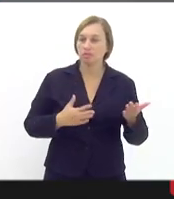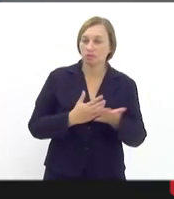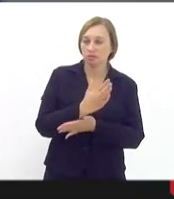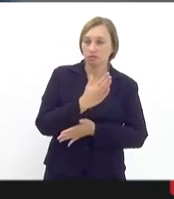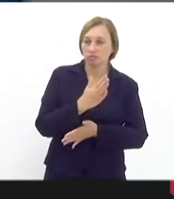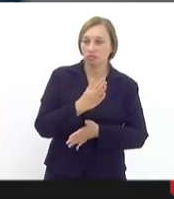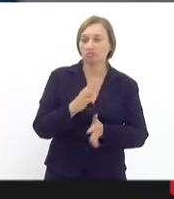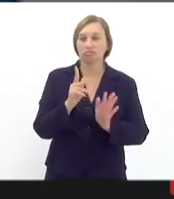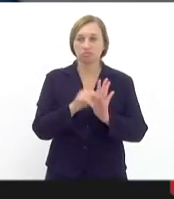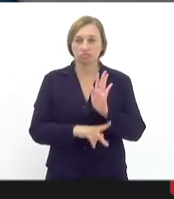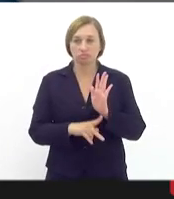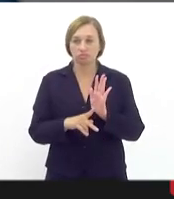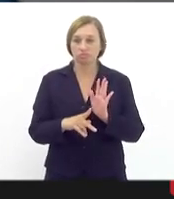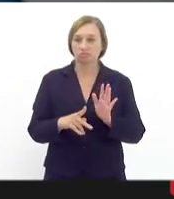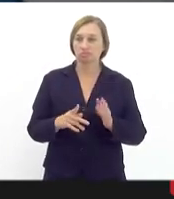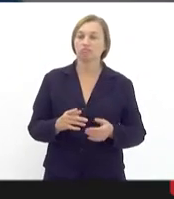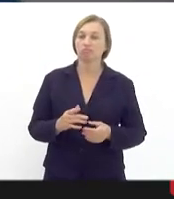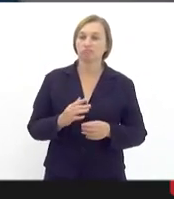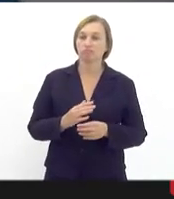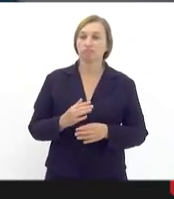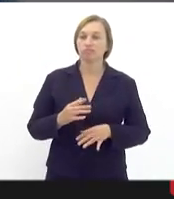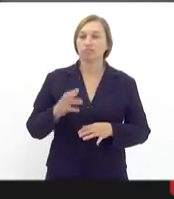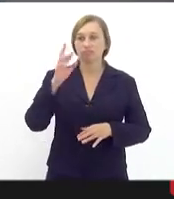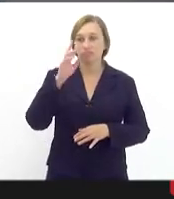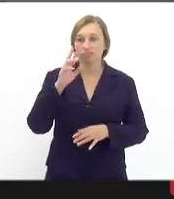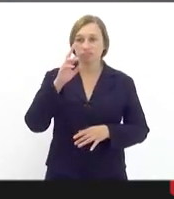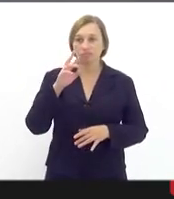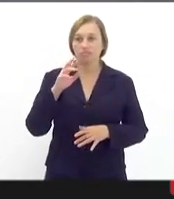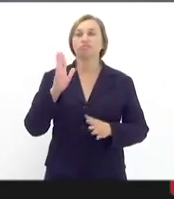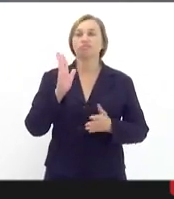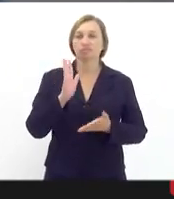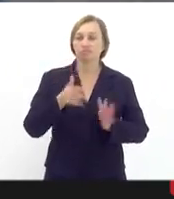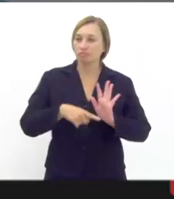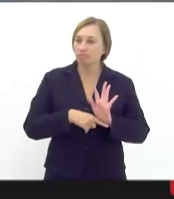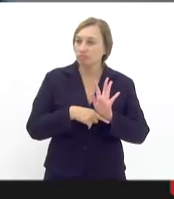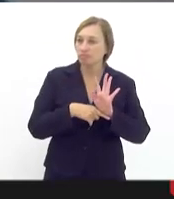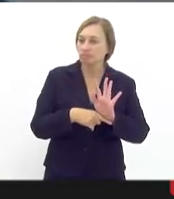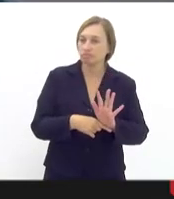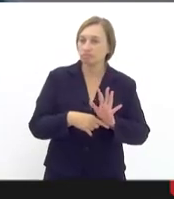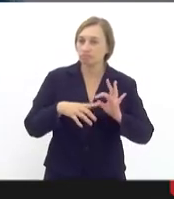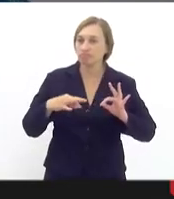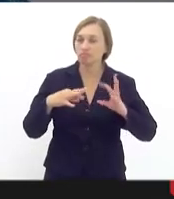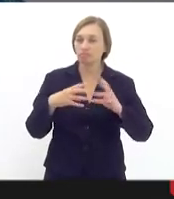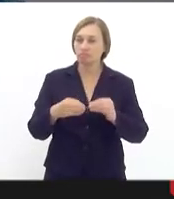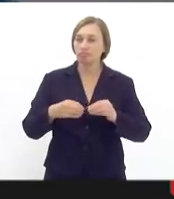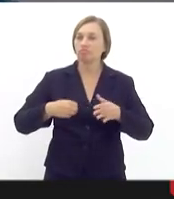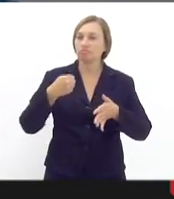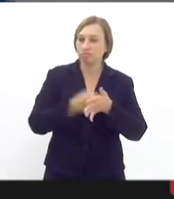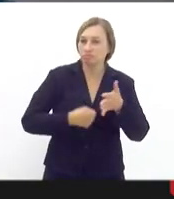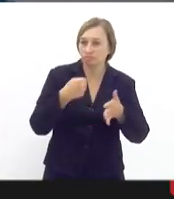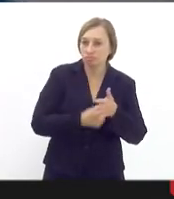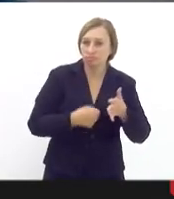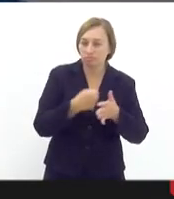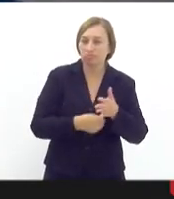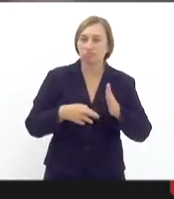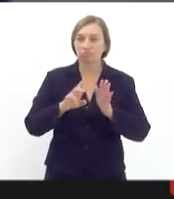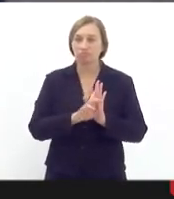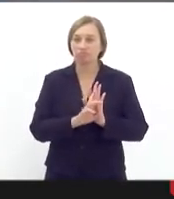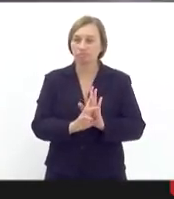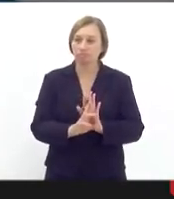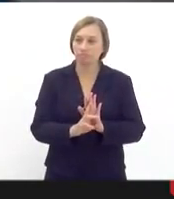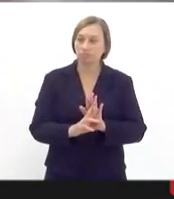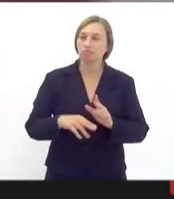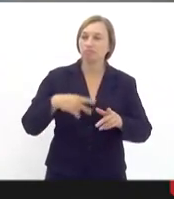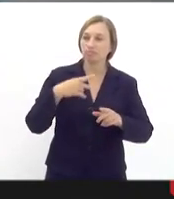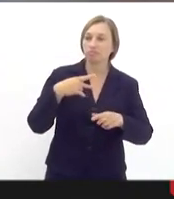projeto. Você está dando tudo e mais alguma coisa, mostrando habilidade. Você está enfrentando simplesmente o poder